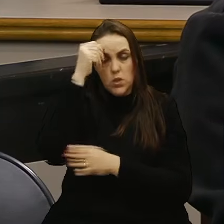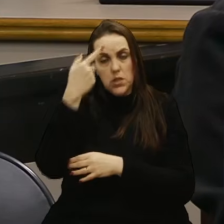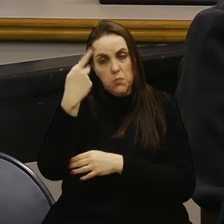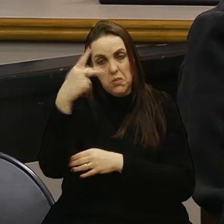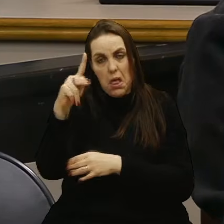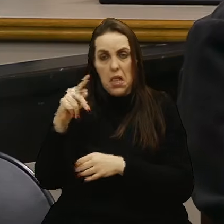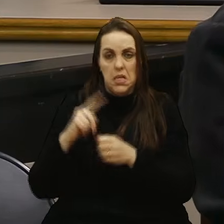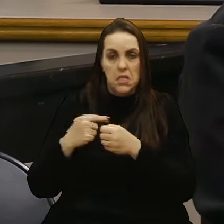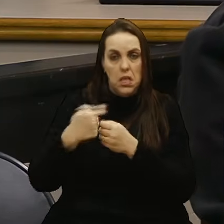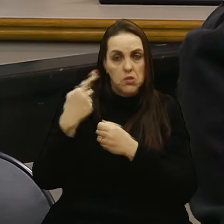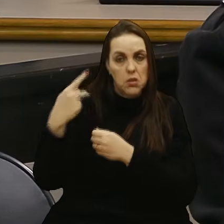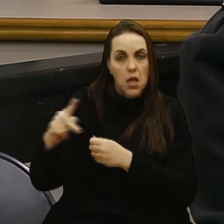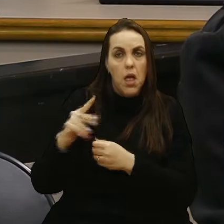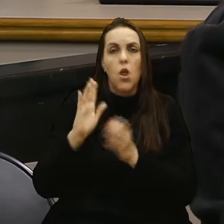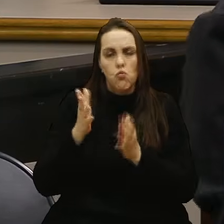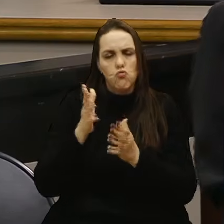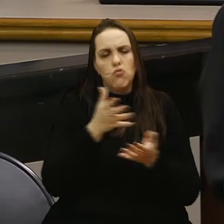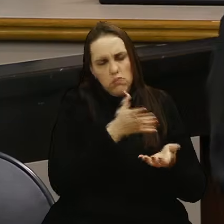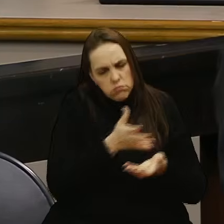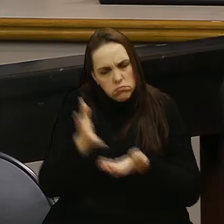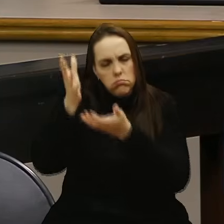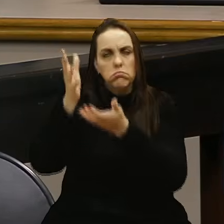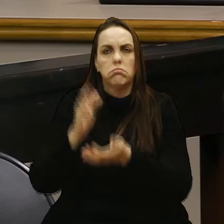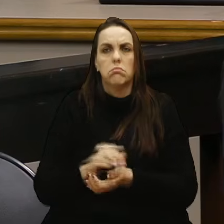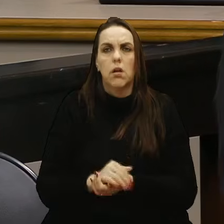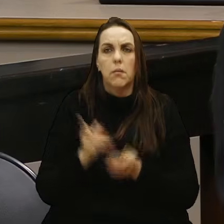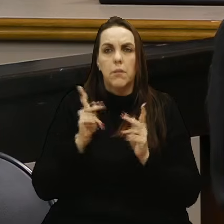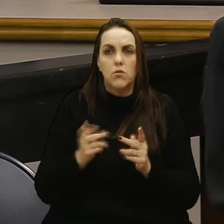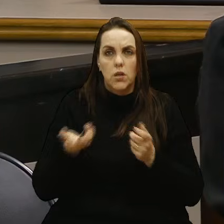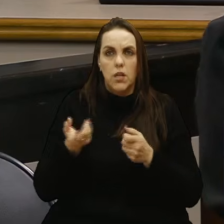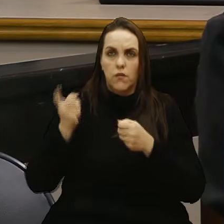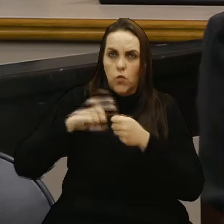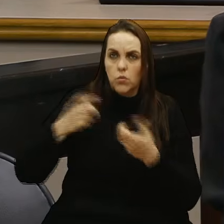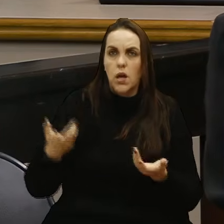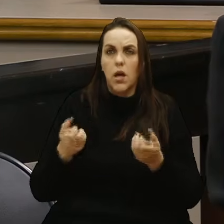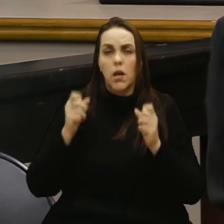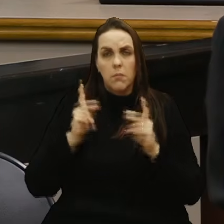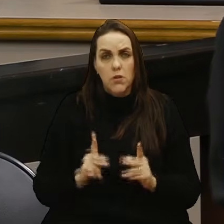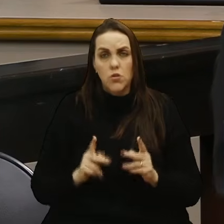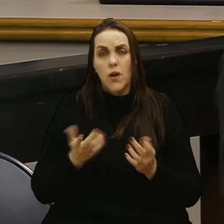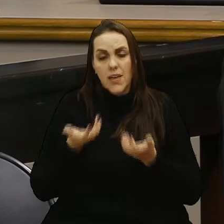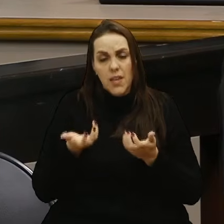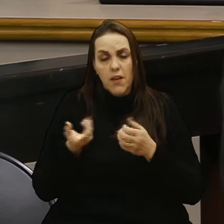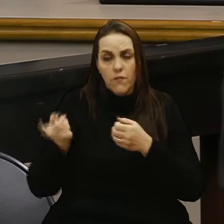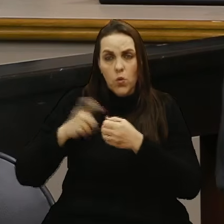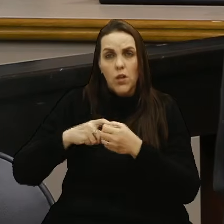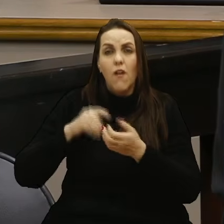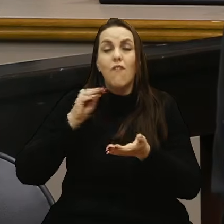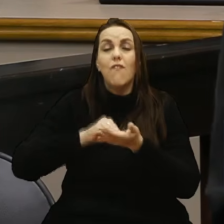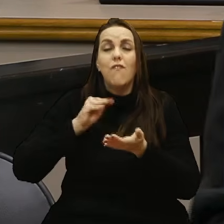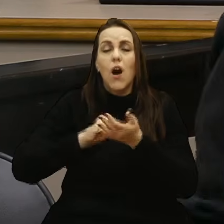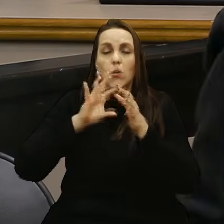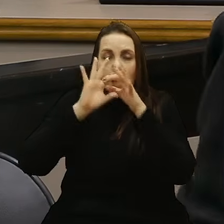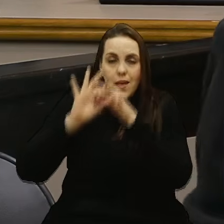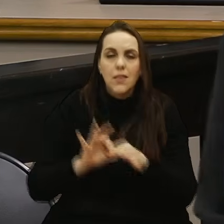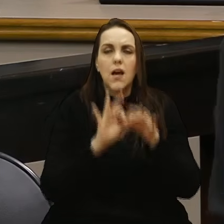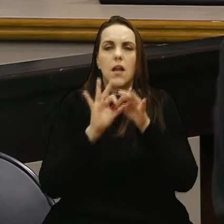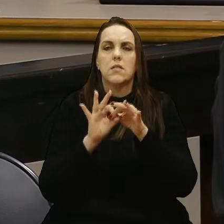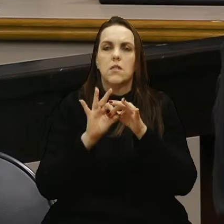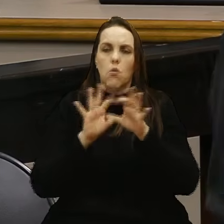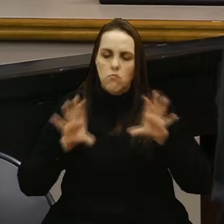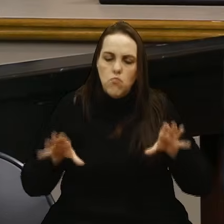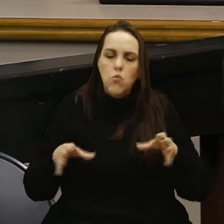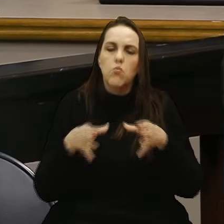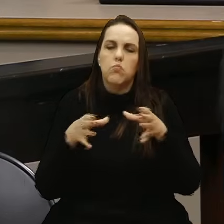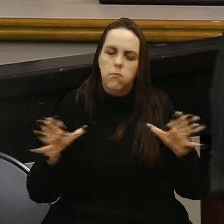ela quer voltar, que eu já encaminhei uma pessoa que queria voltar, a gente encaminhou ela para o município dela. Então, eu acho que falta mais essa integração, um mutirão para resolver